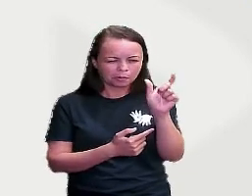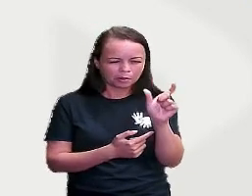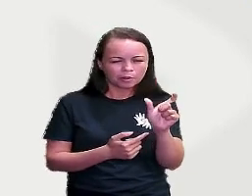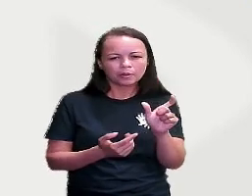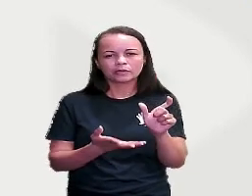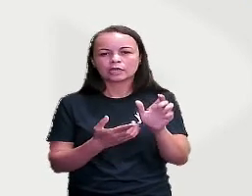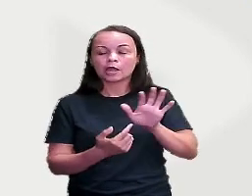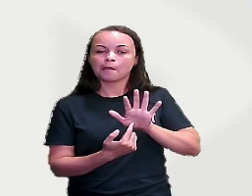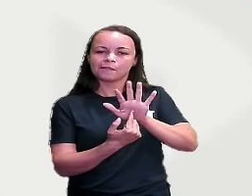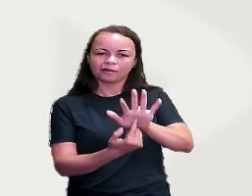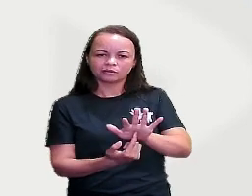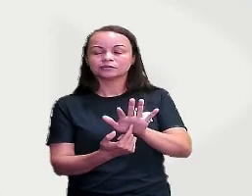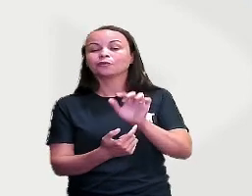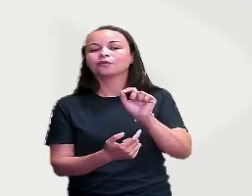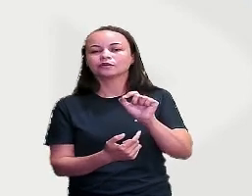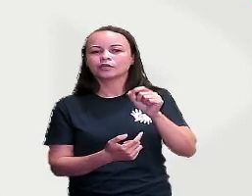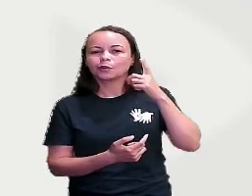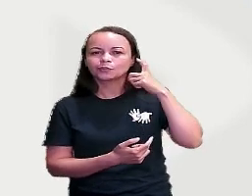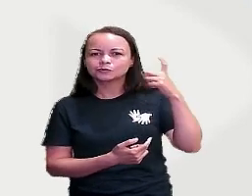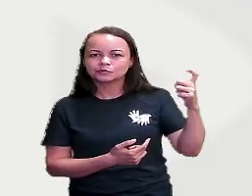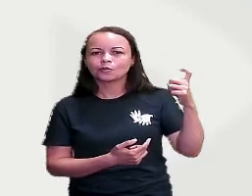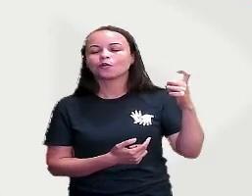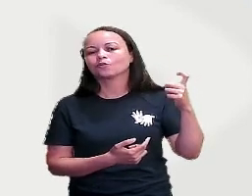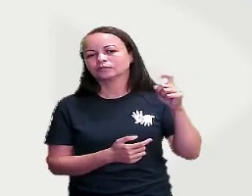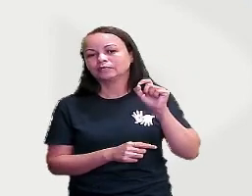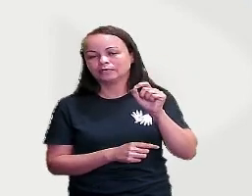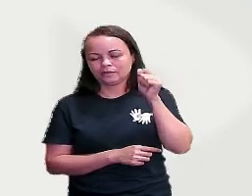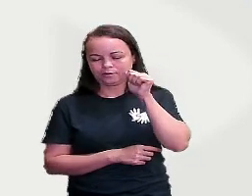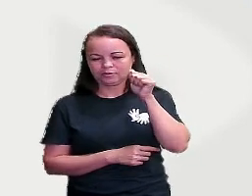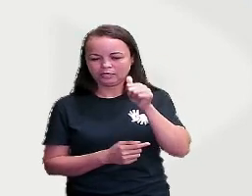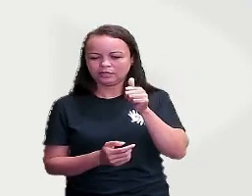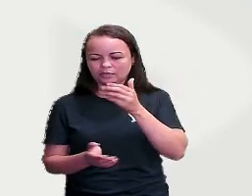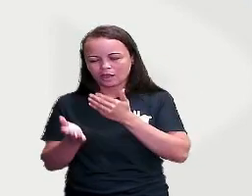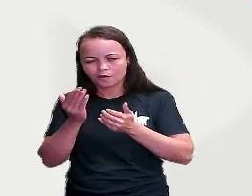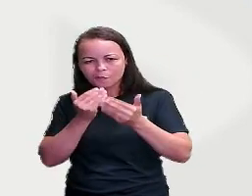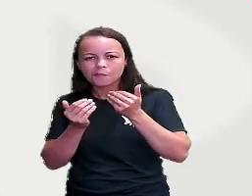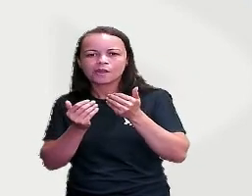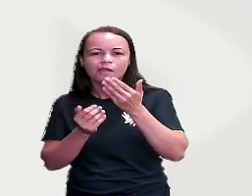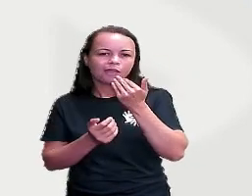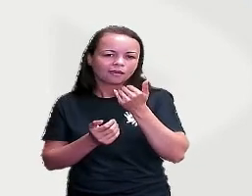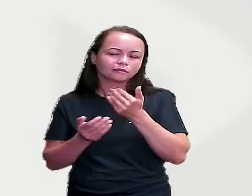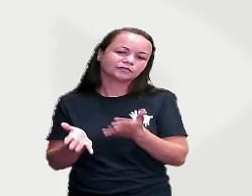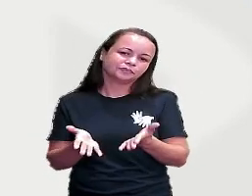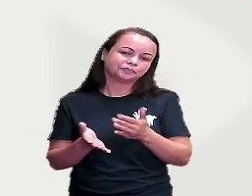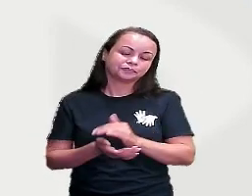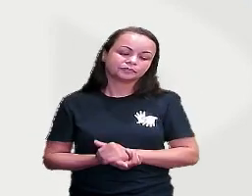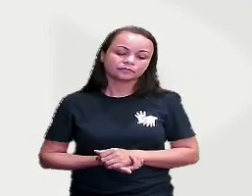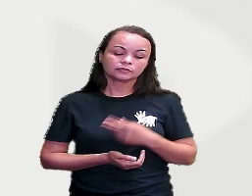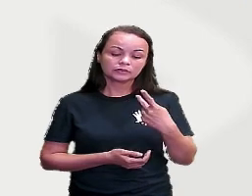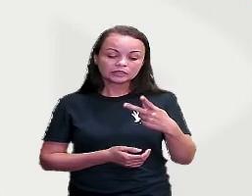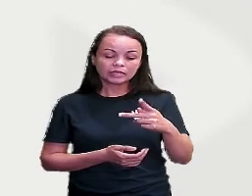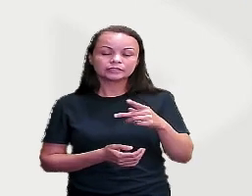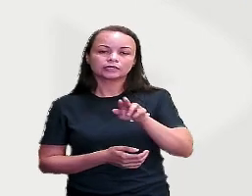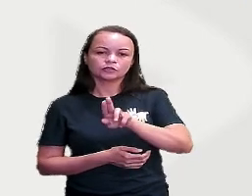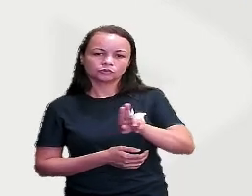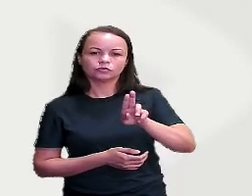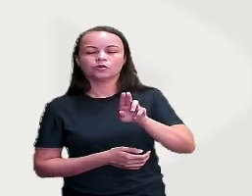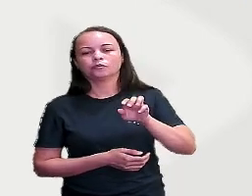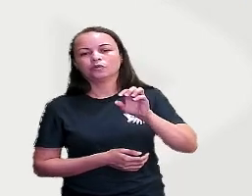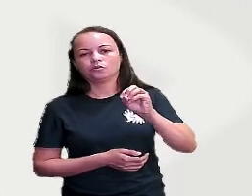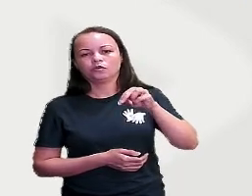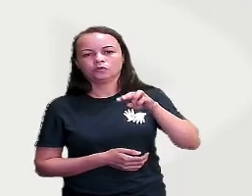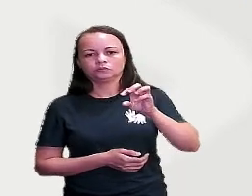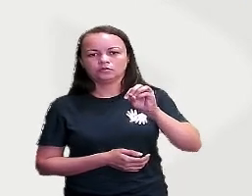né, de Magali realizando a refeição. Então a gente chama essa figura de linguagem de onomatopeia.